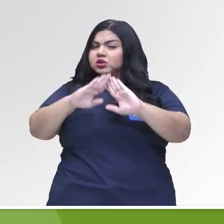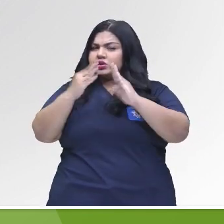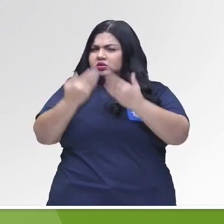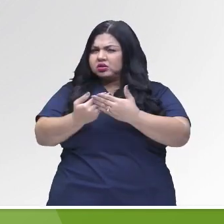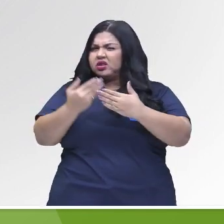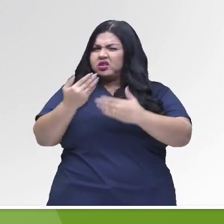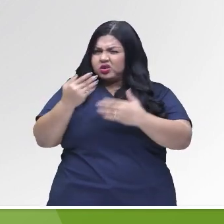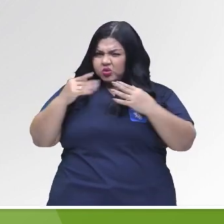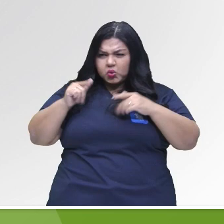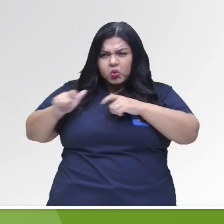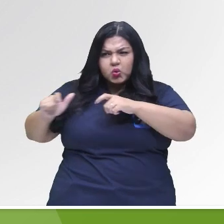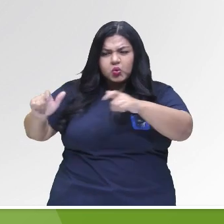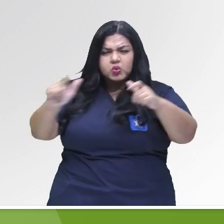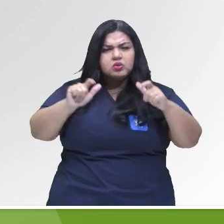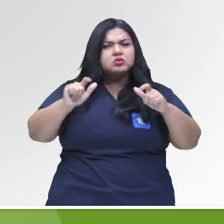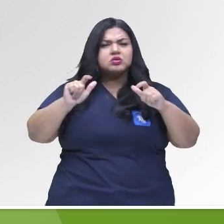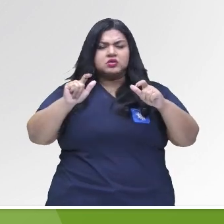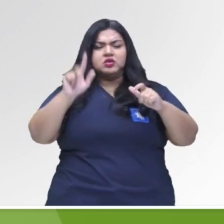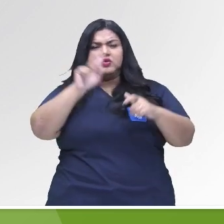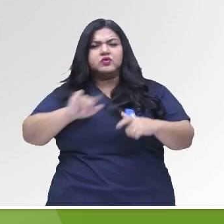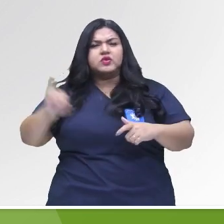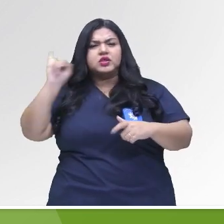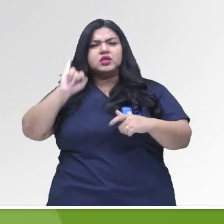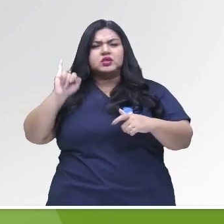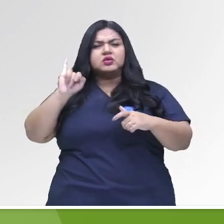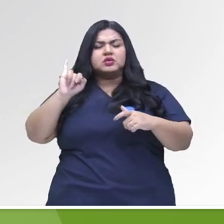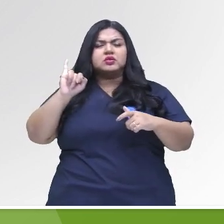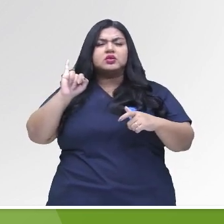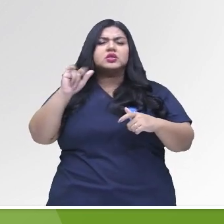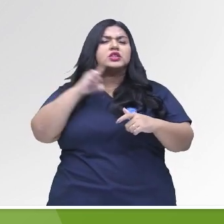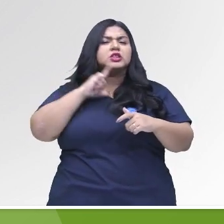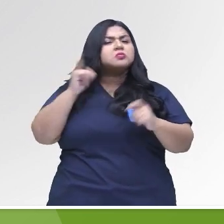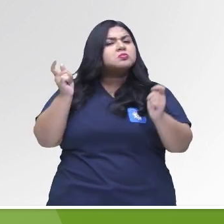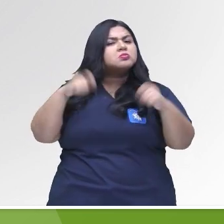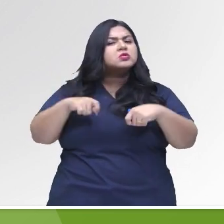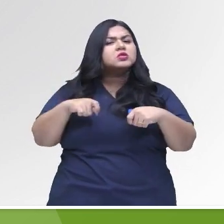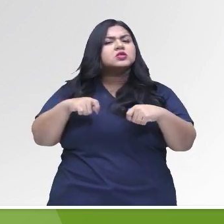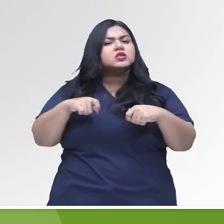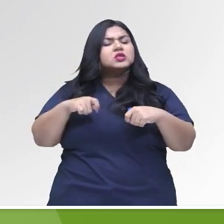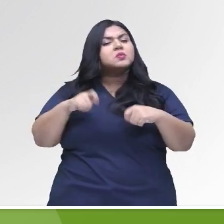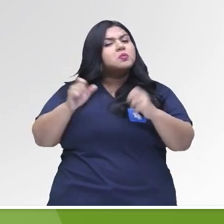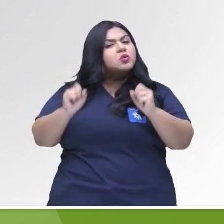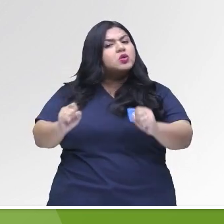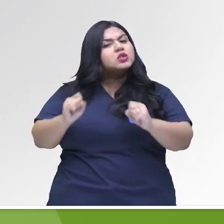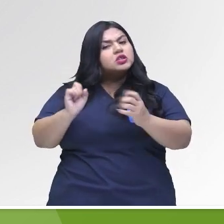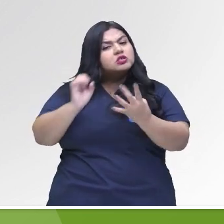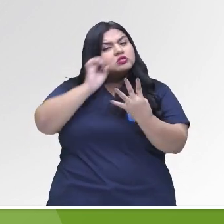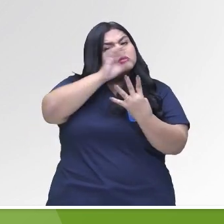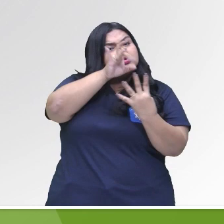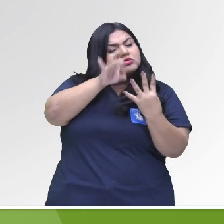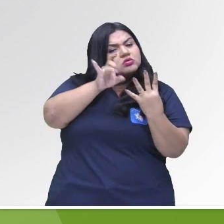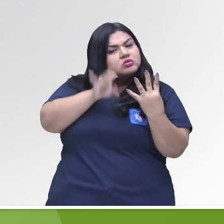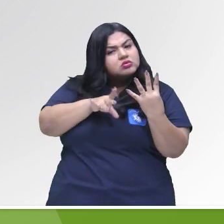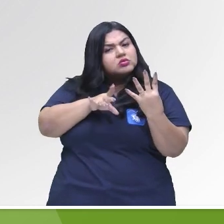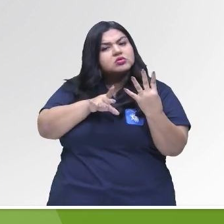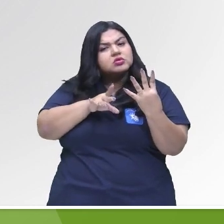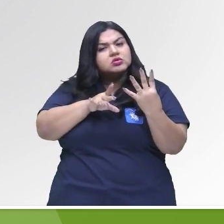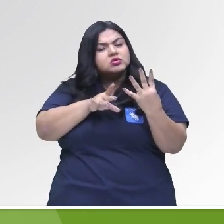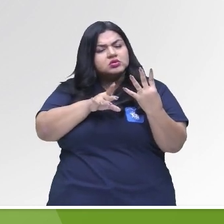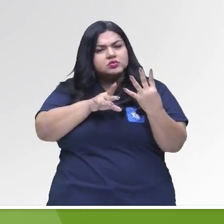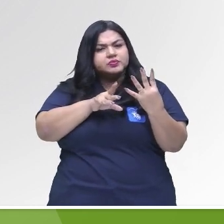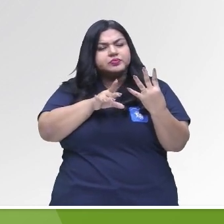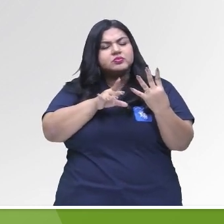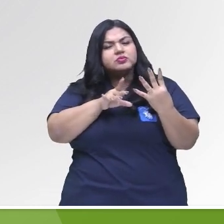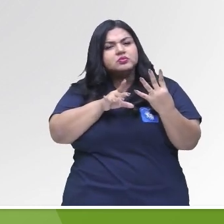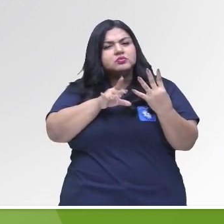é todo o ambiente que a gente vai, assim, que a gente tem essa possibilidade de poder jogar o nosso resíduo sólido num lixo,